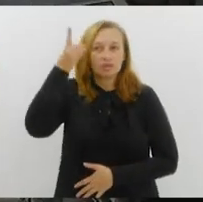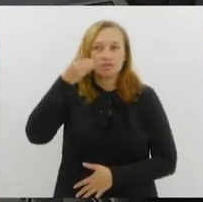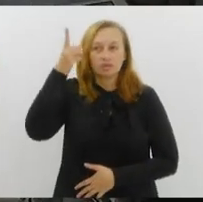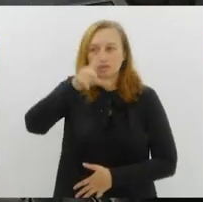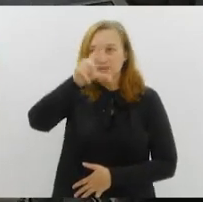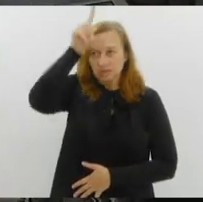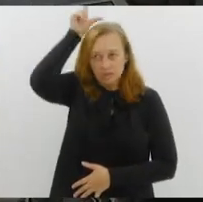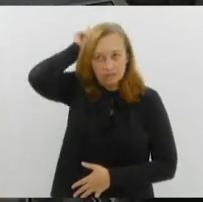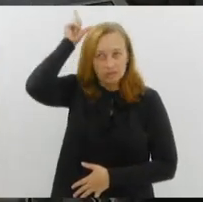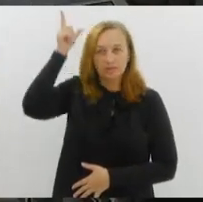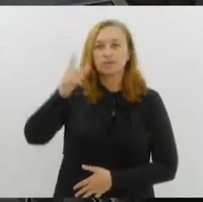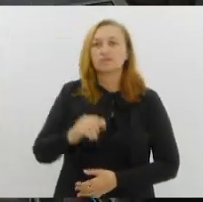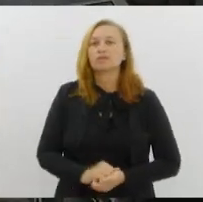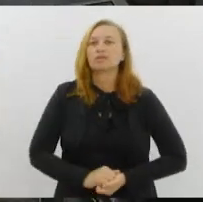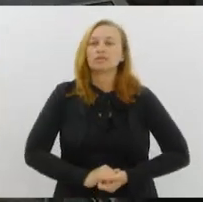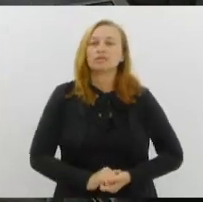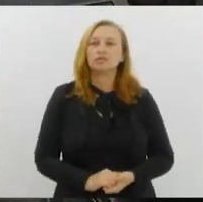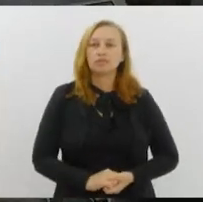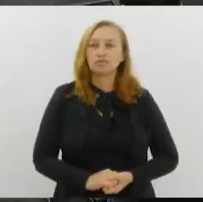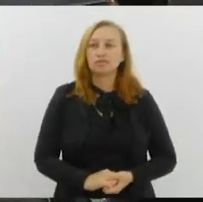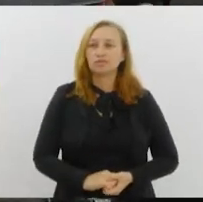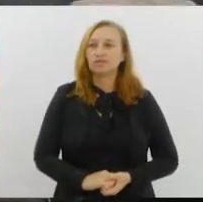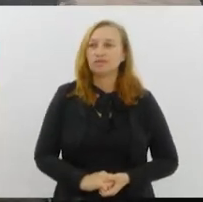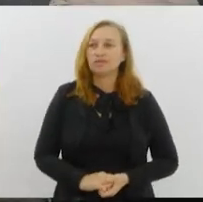Luiz Paulo Correia da Rocha.